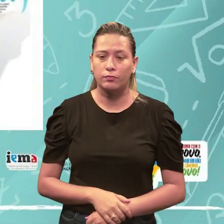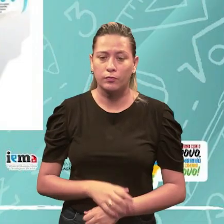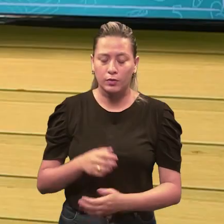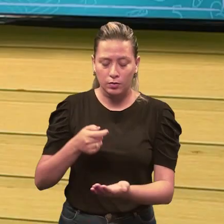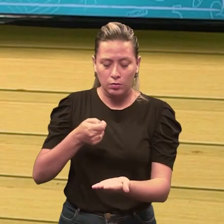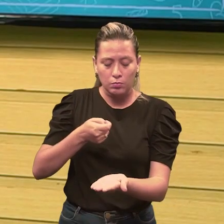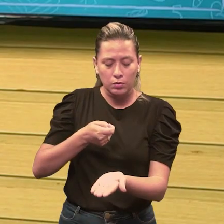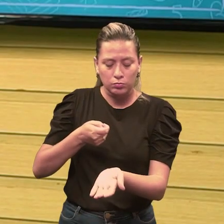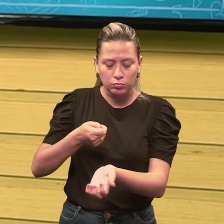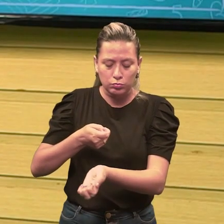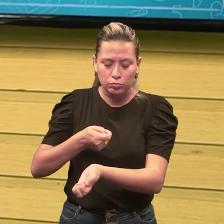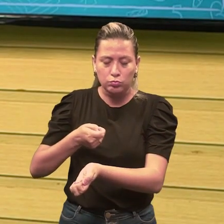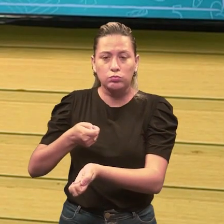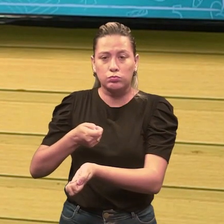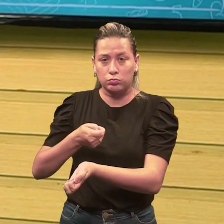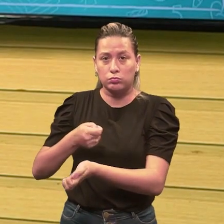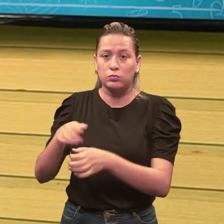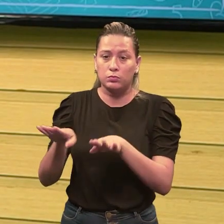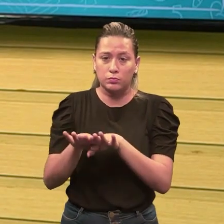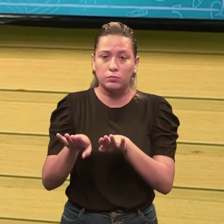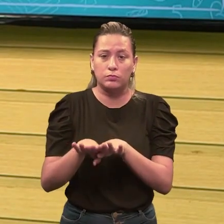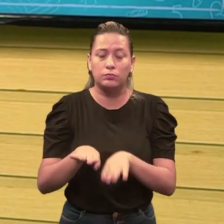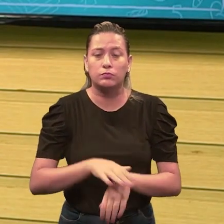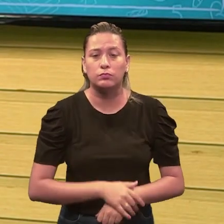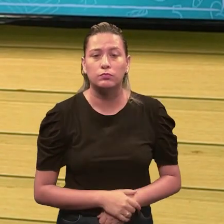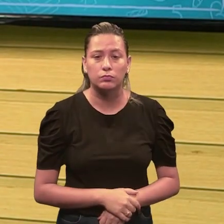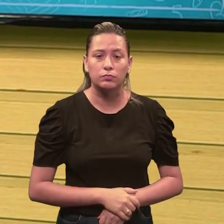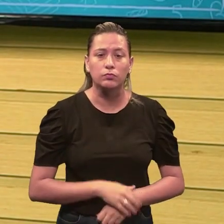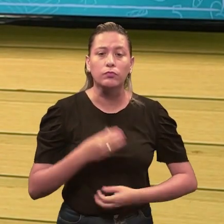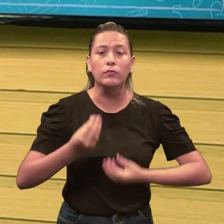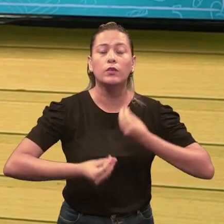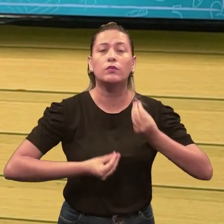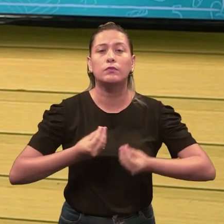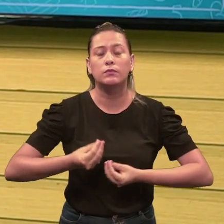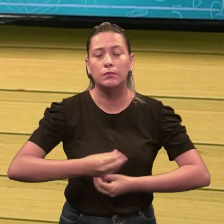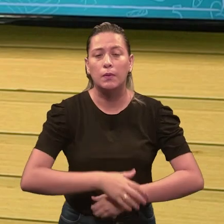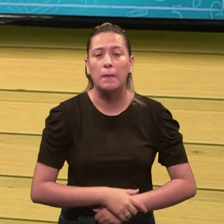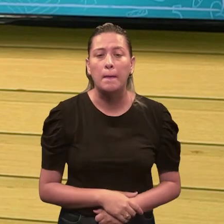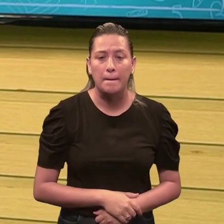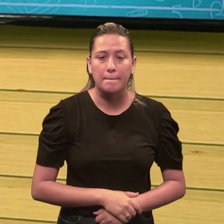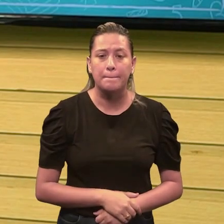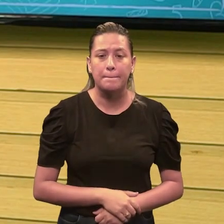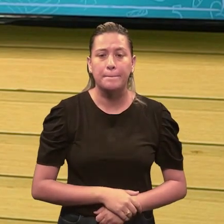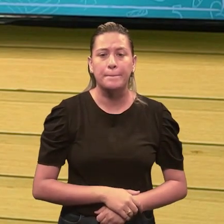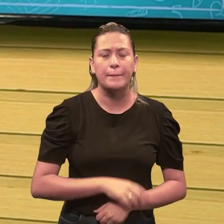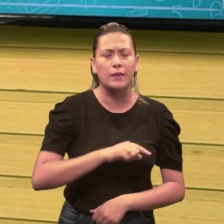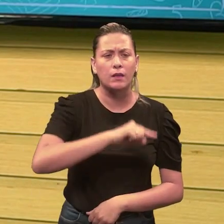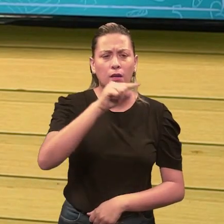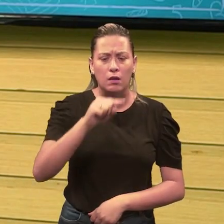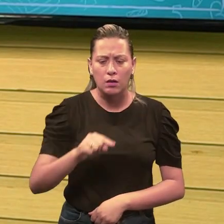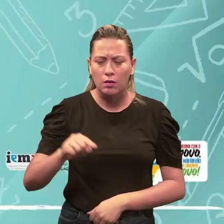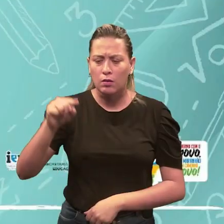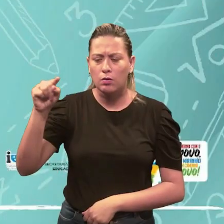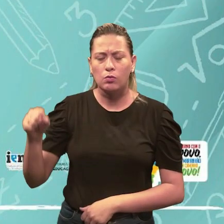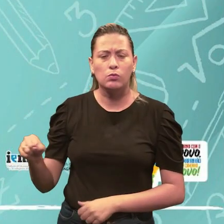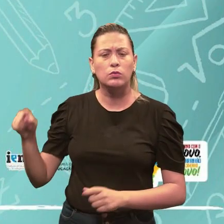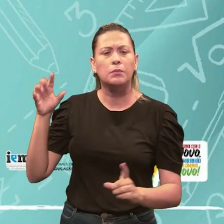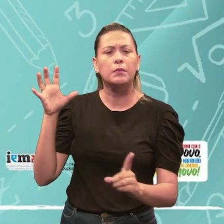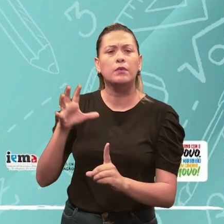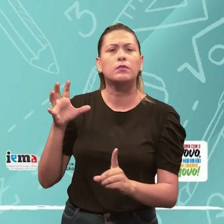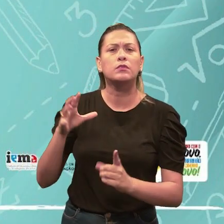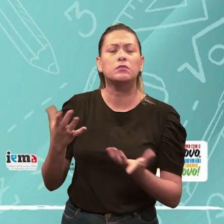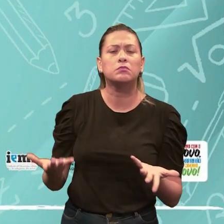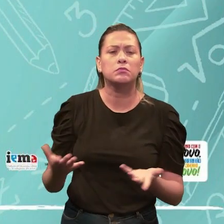temperatura. E como é que se dá a questão das ondas, né? De emissão.